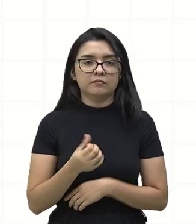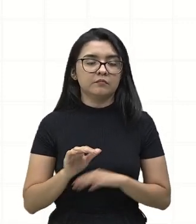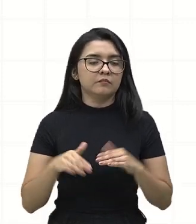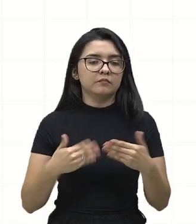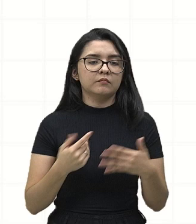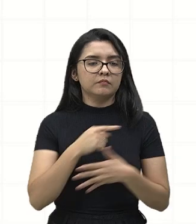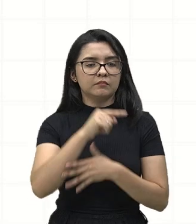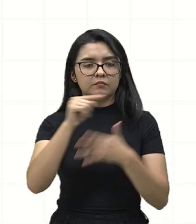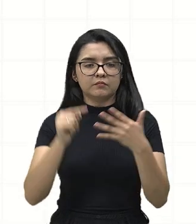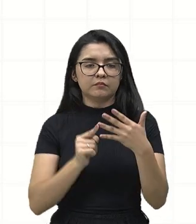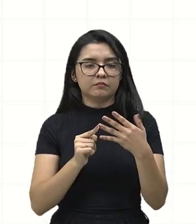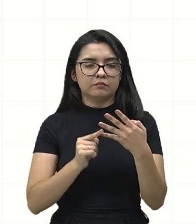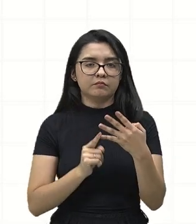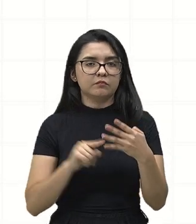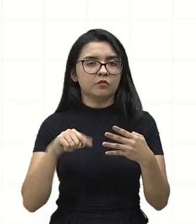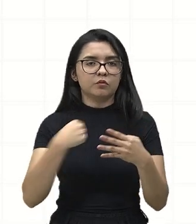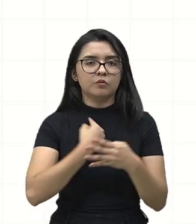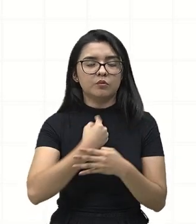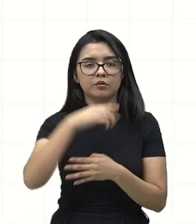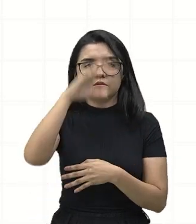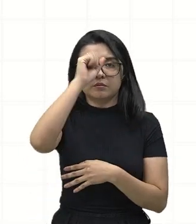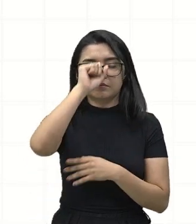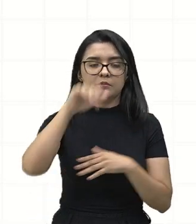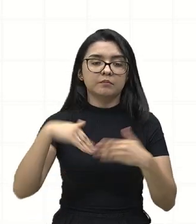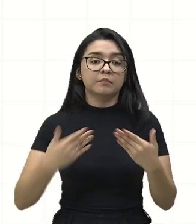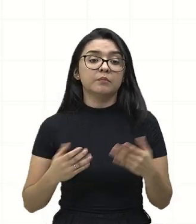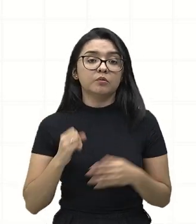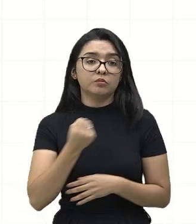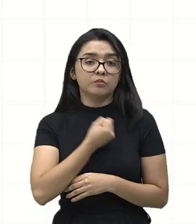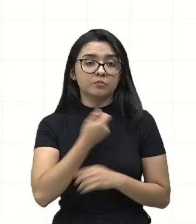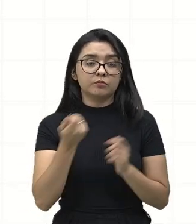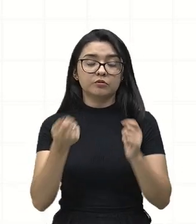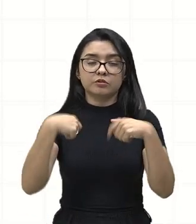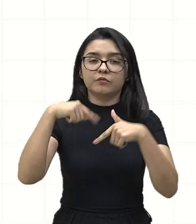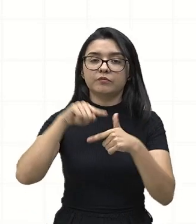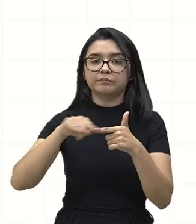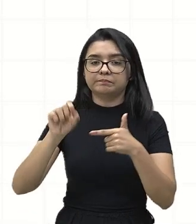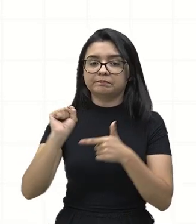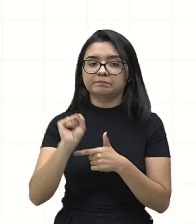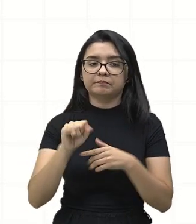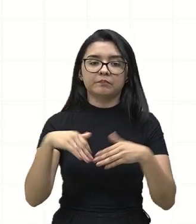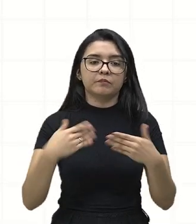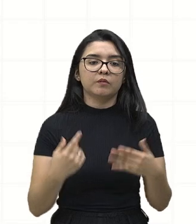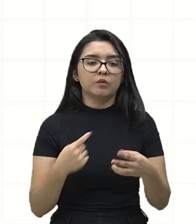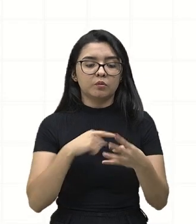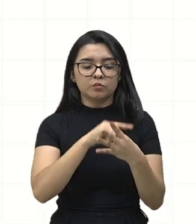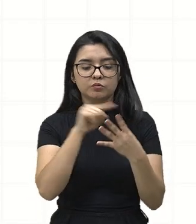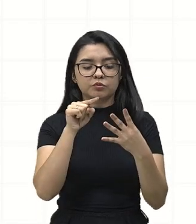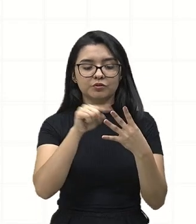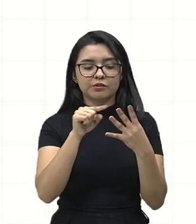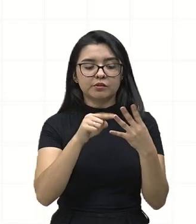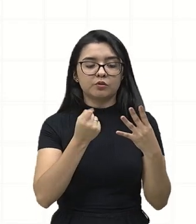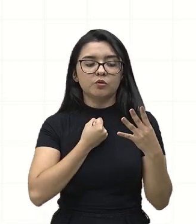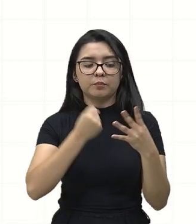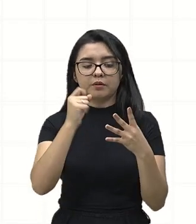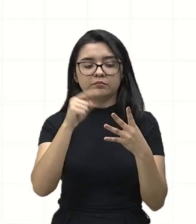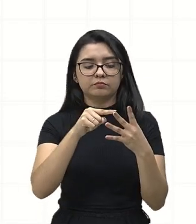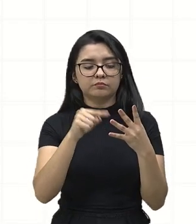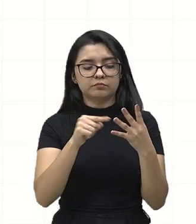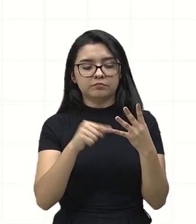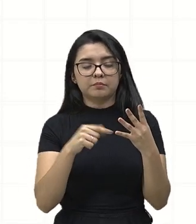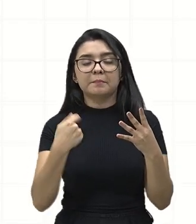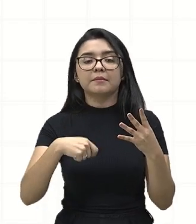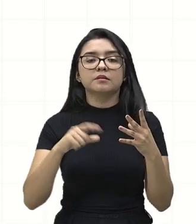4.826. A gente aprendeu que para o número ser divisível por 8, os 3 últimos algarismos, eles